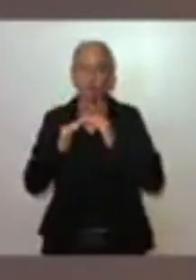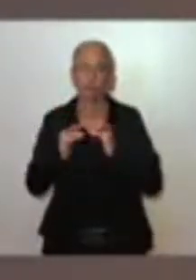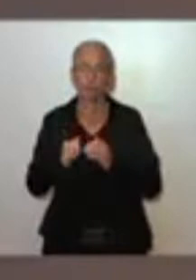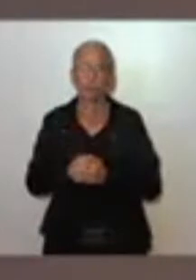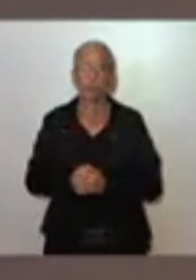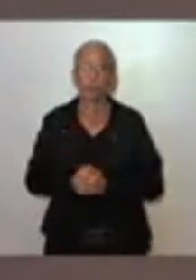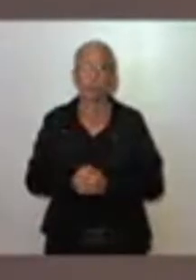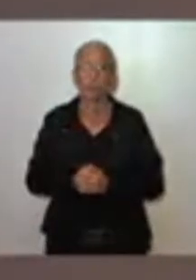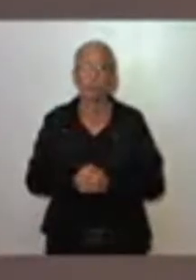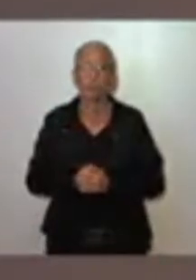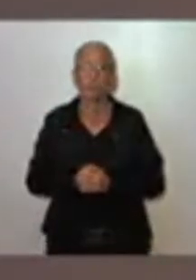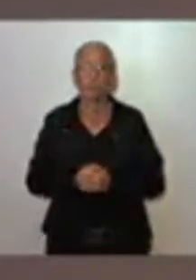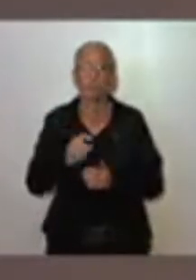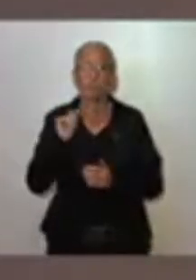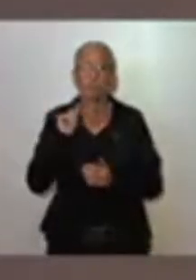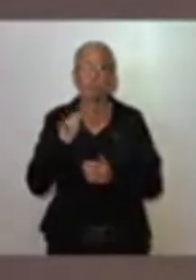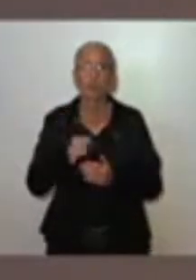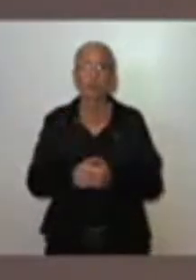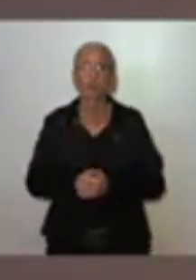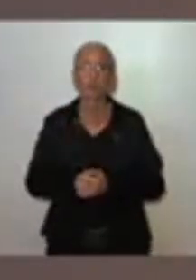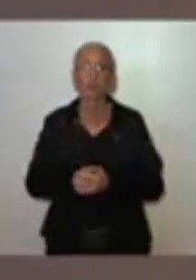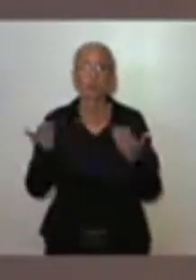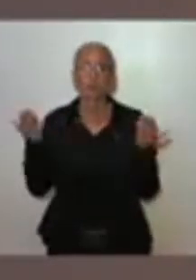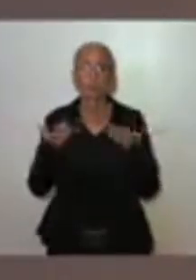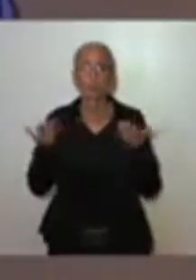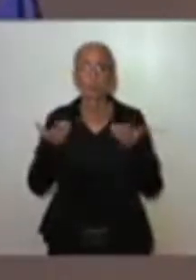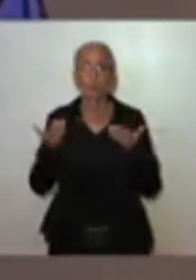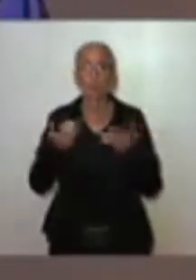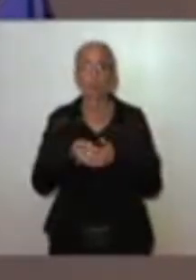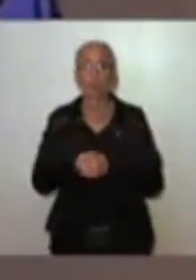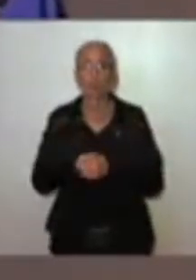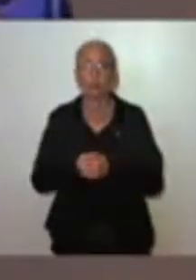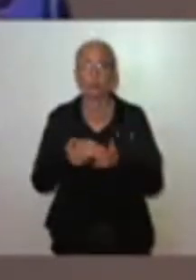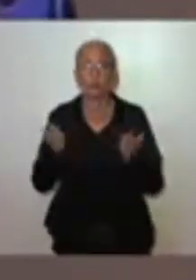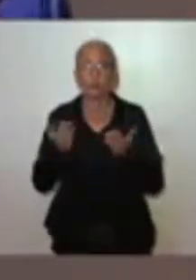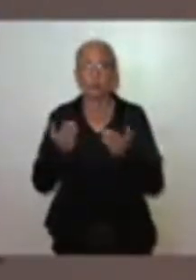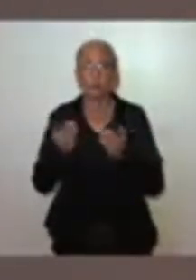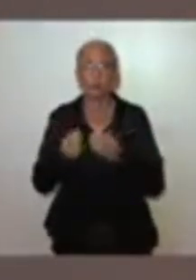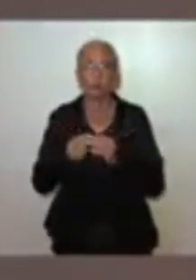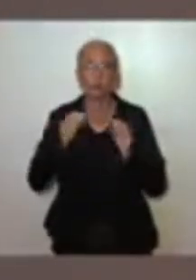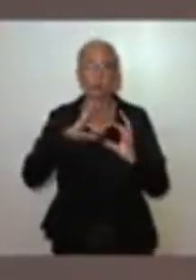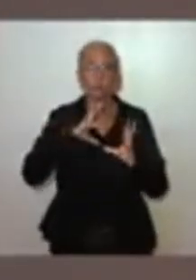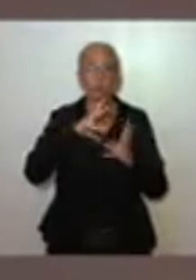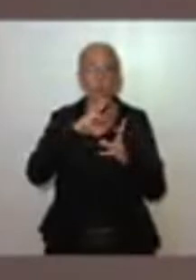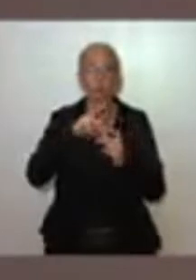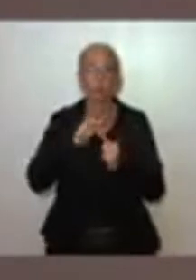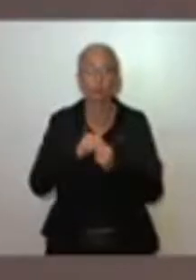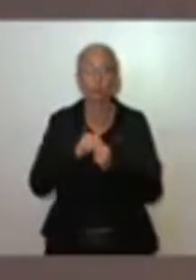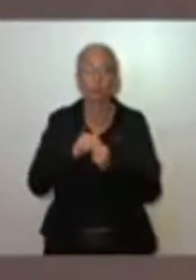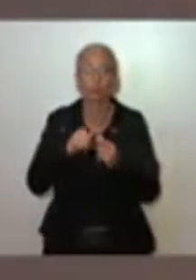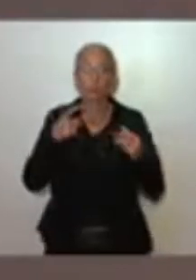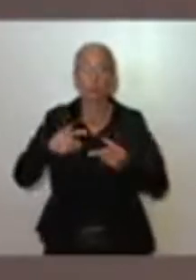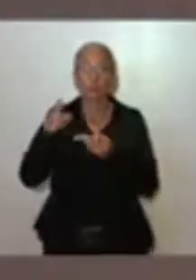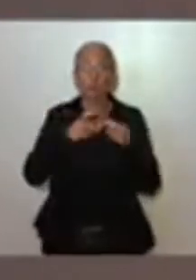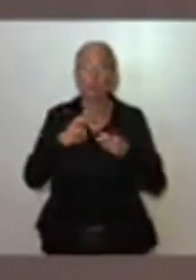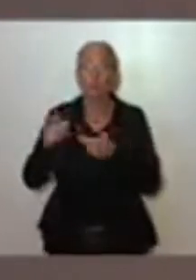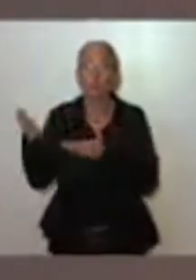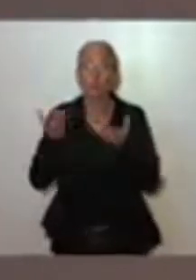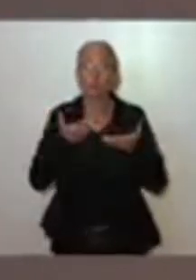o mundo vive atualmente em muitos lugares o que tem sido chamado de